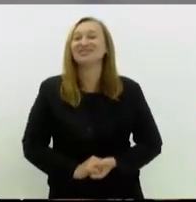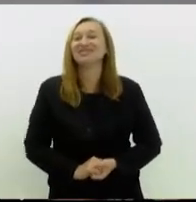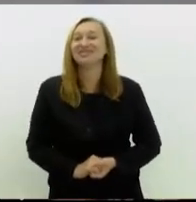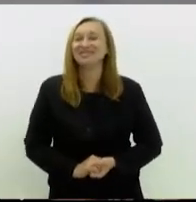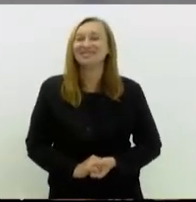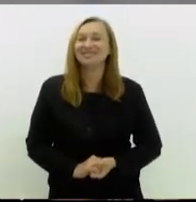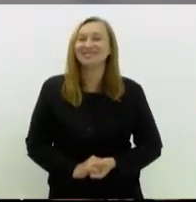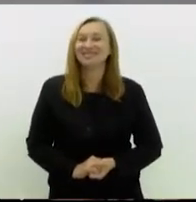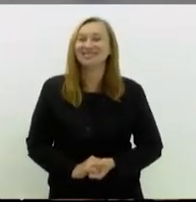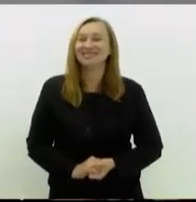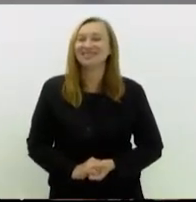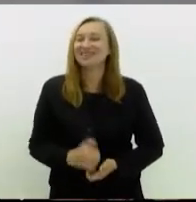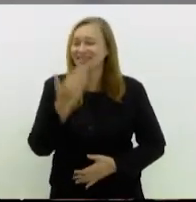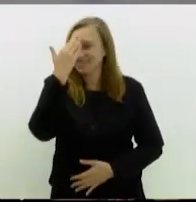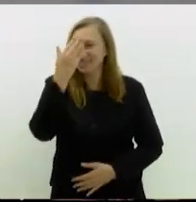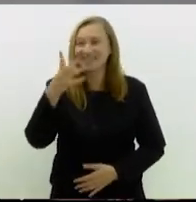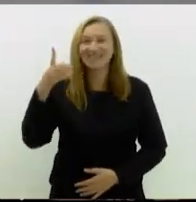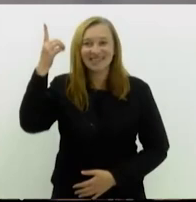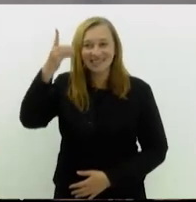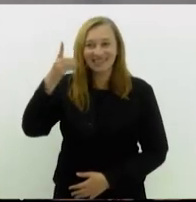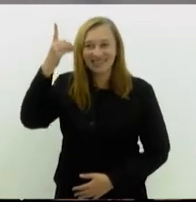Gama Obrigada